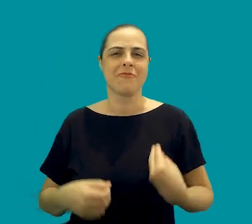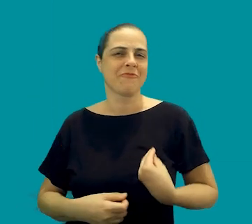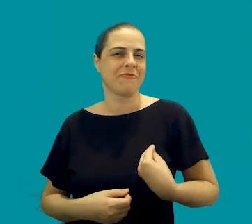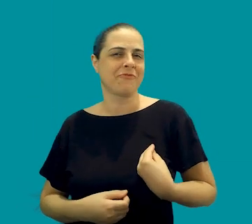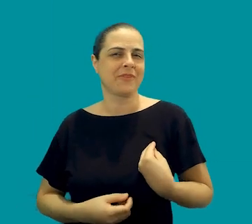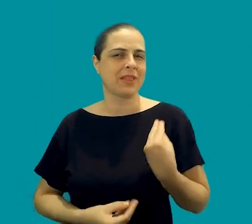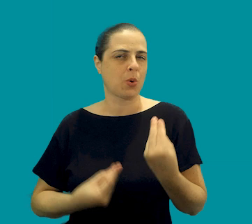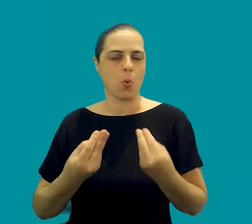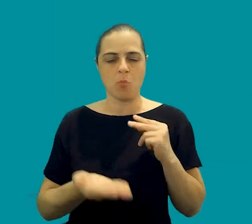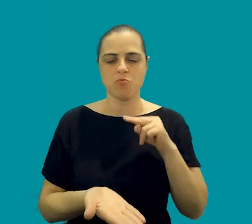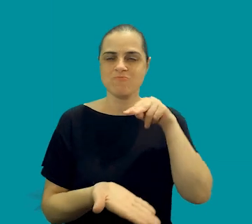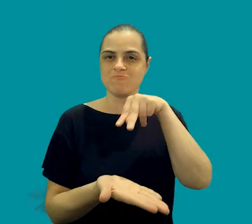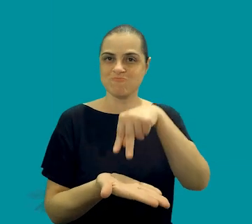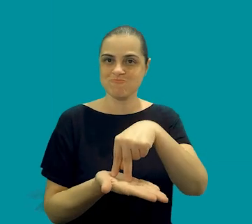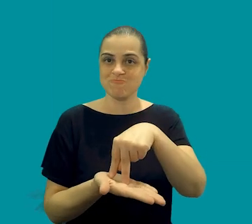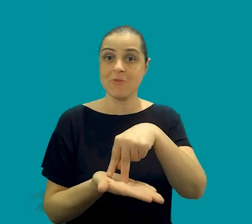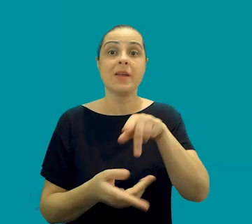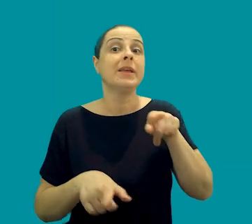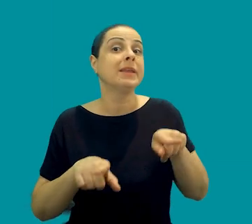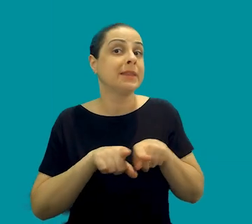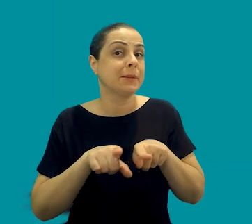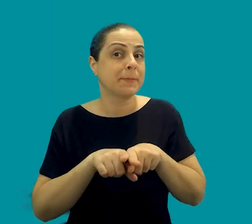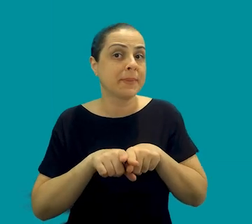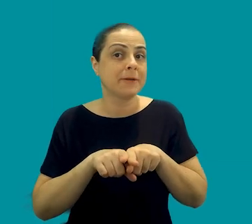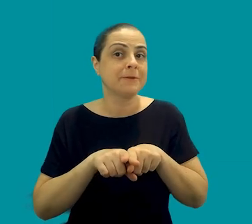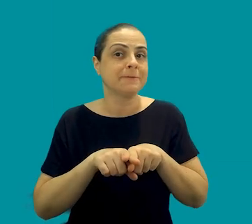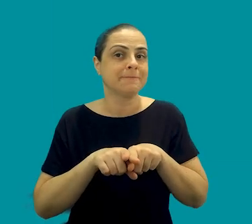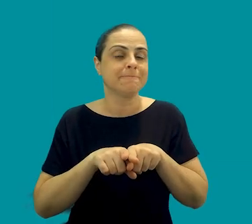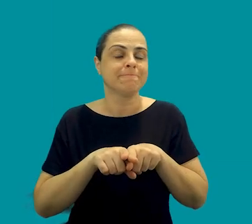está, né, a questão da